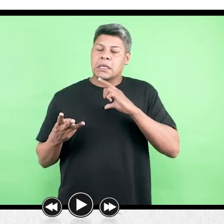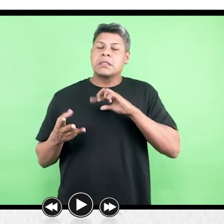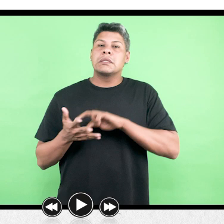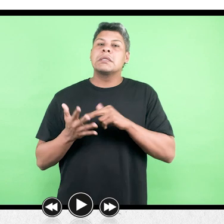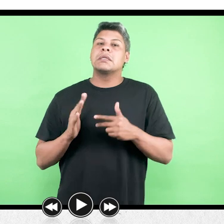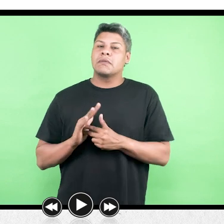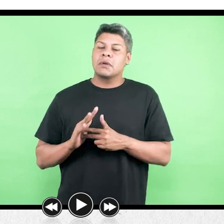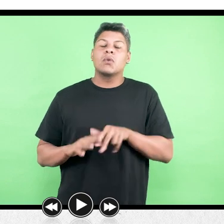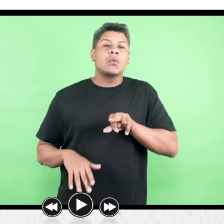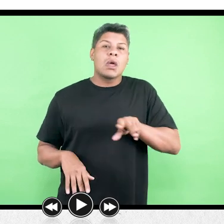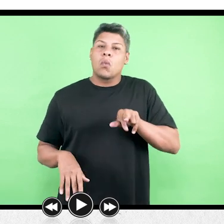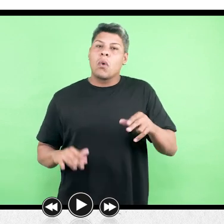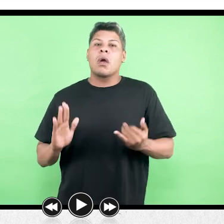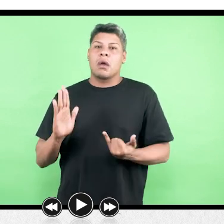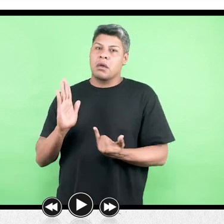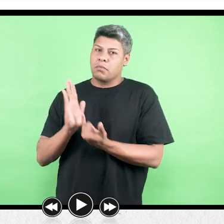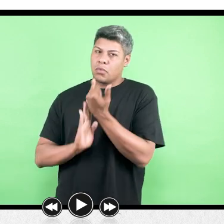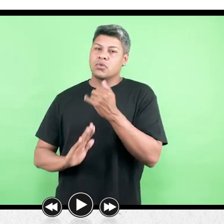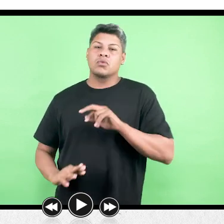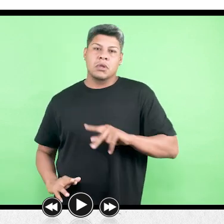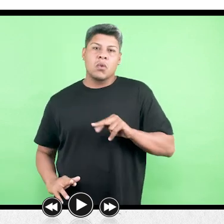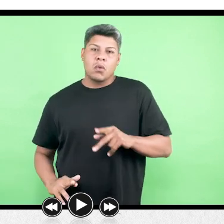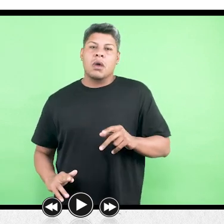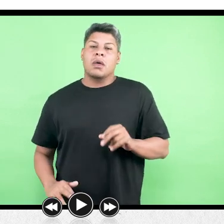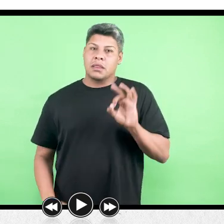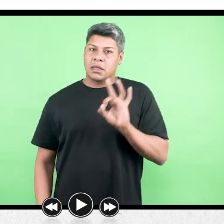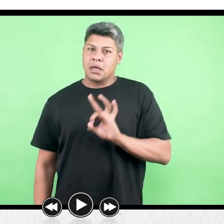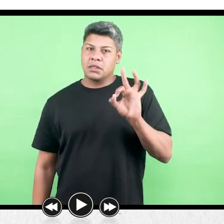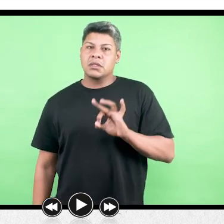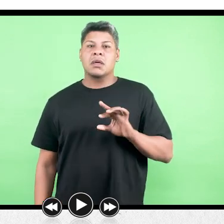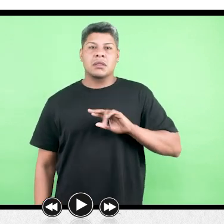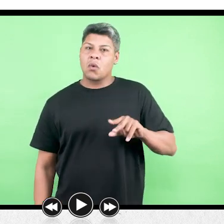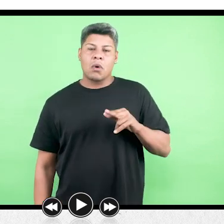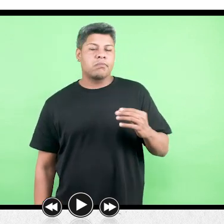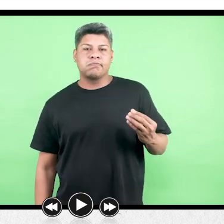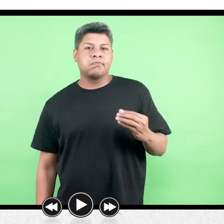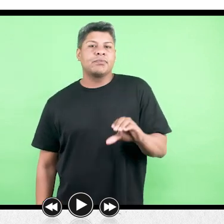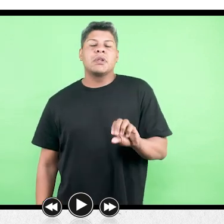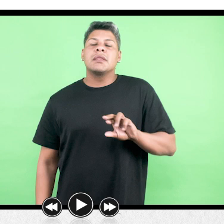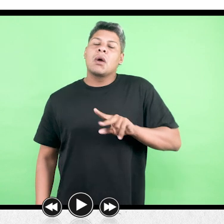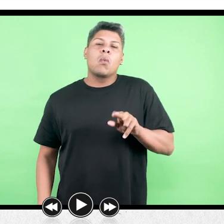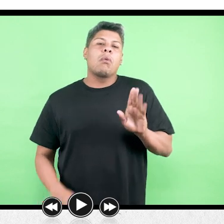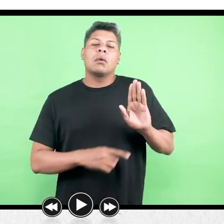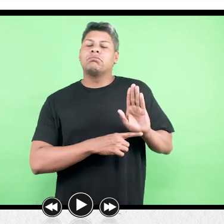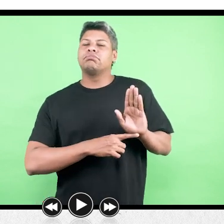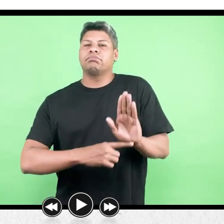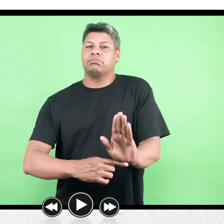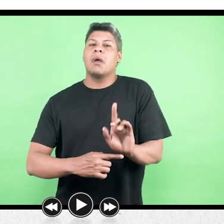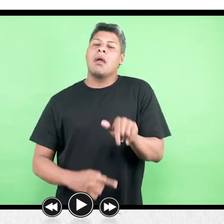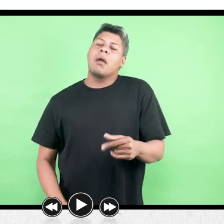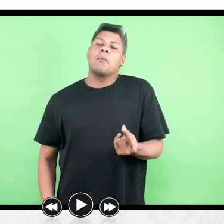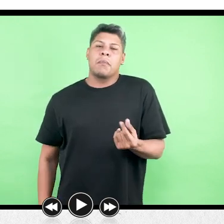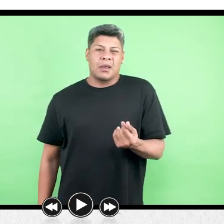significados. E ela não é um imposto, ela não é taxa, não é um tributo, não é uma tarifa, não é contribuição, é um